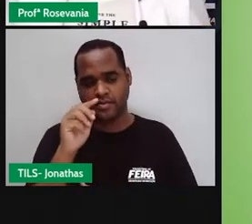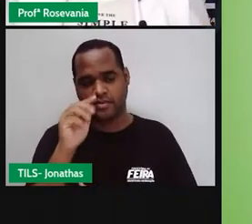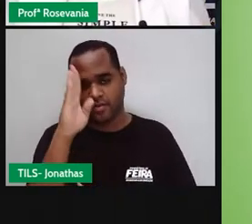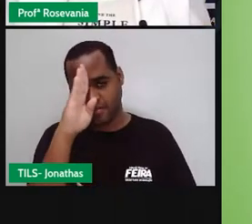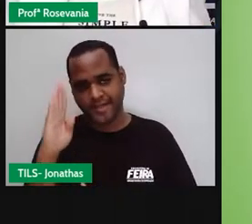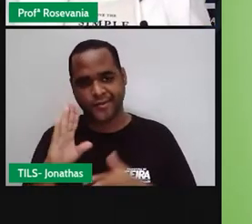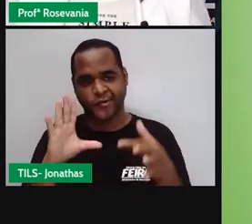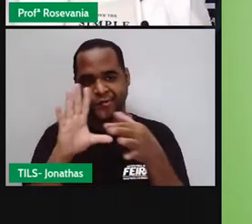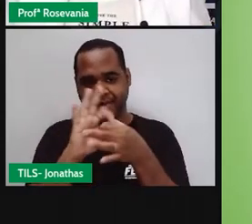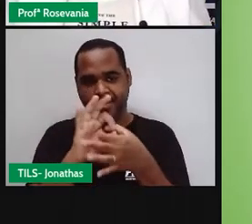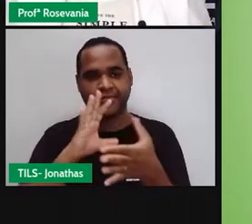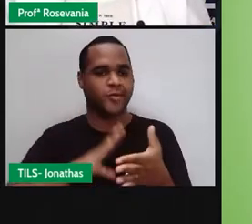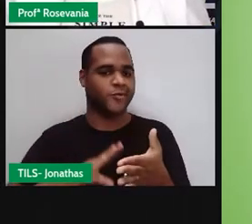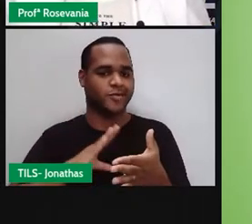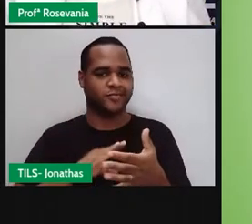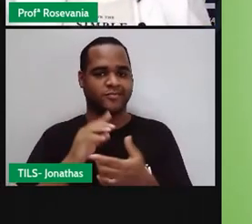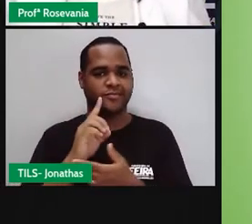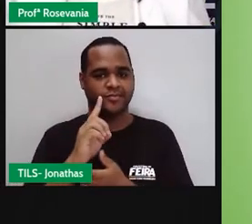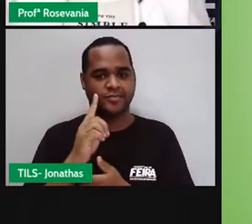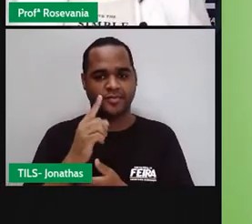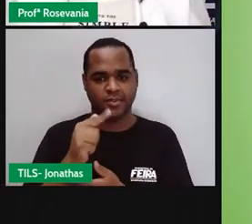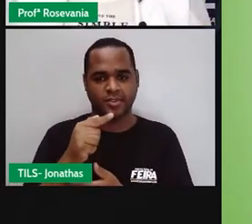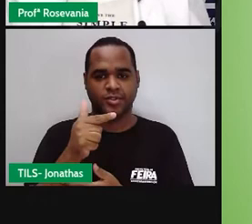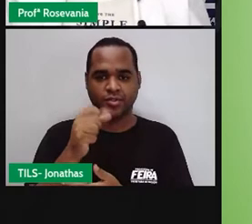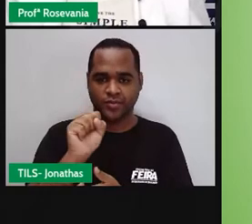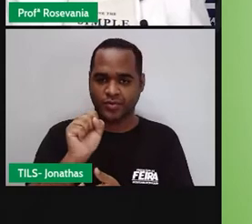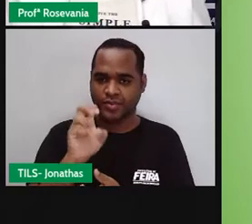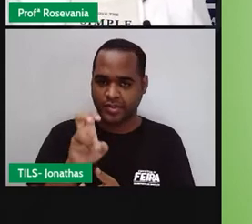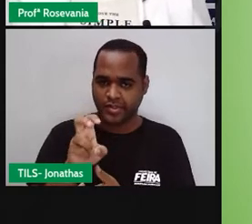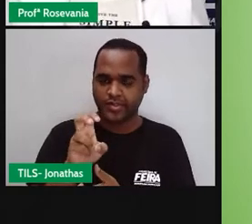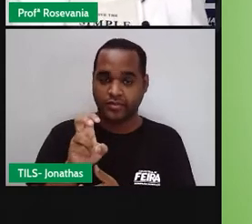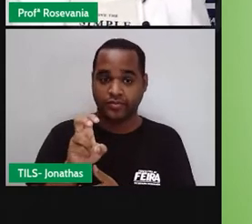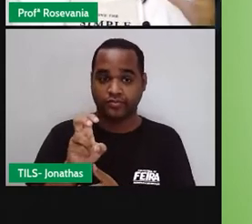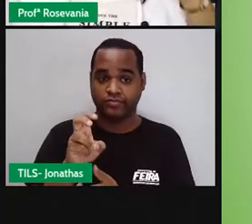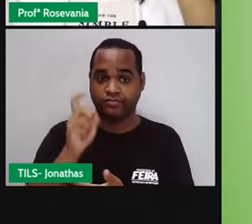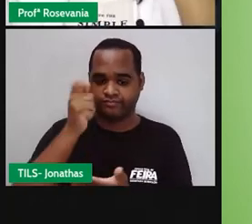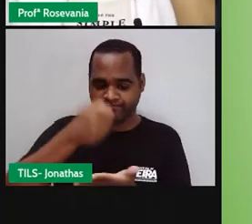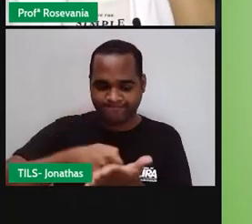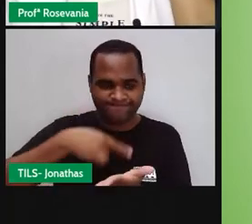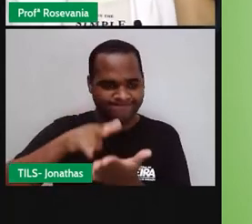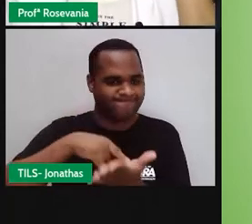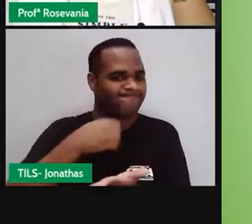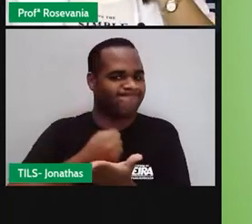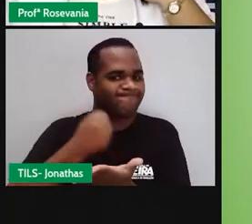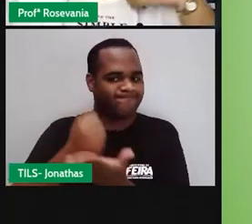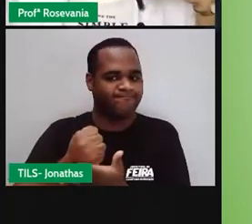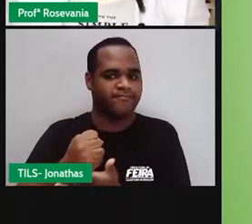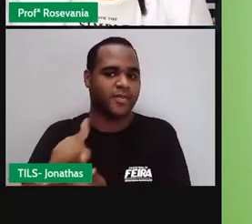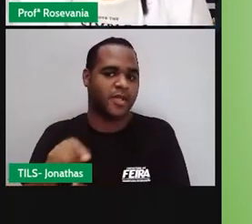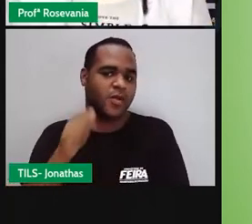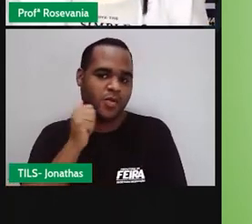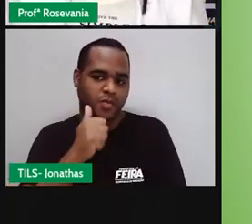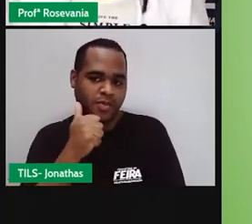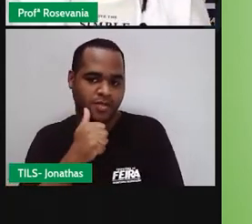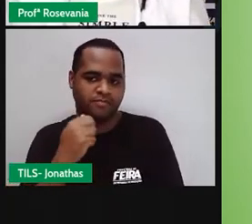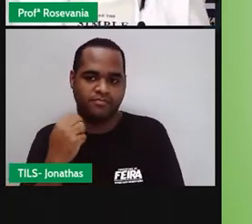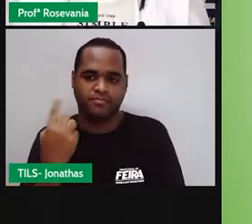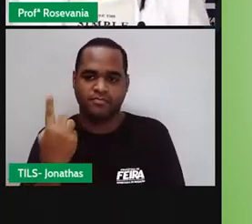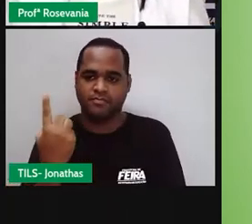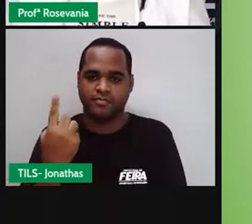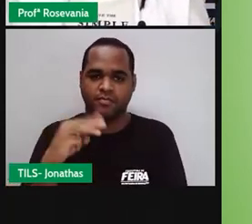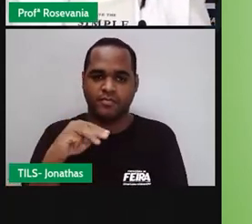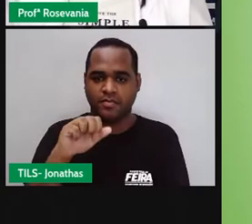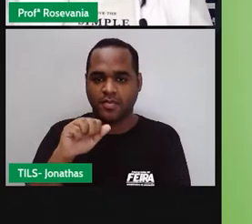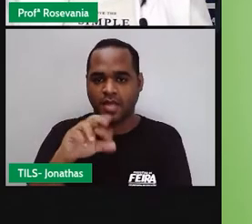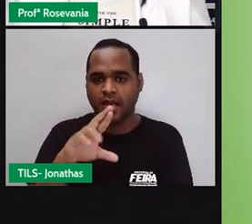esse alvará de 1785, né, assinado pela Maria I, né, de Portugal. Então, se manteve aí. Aqui tem